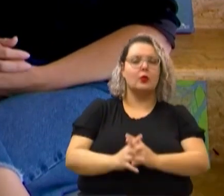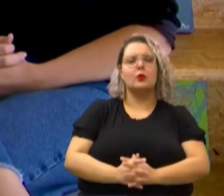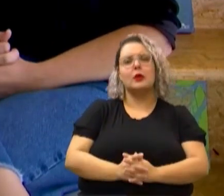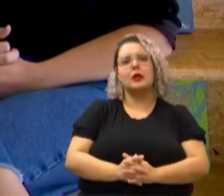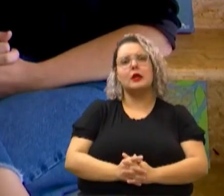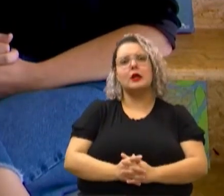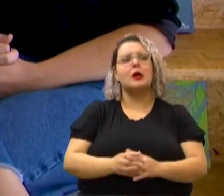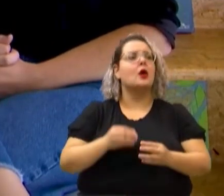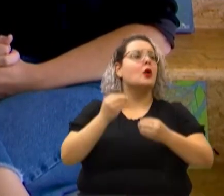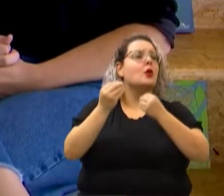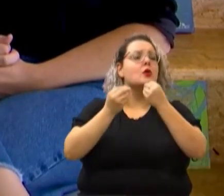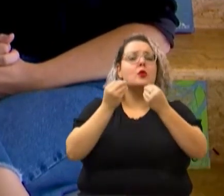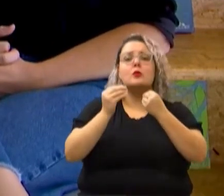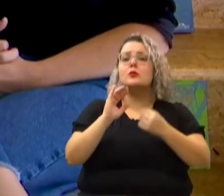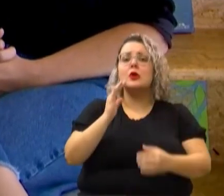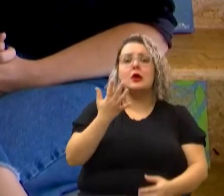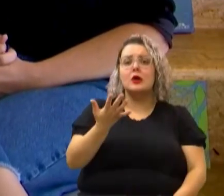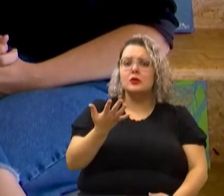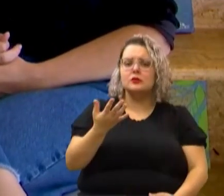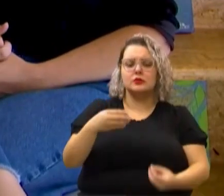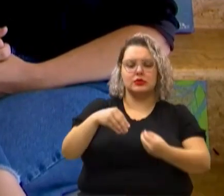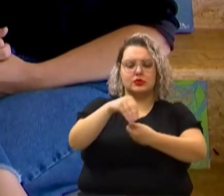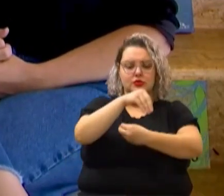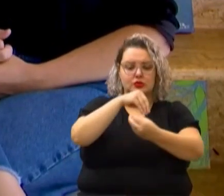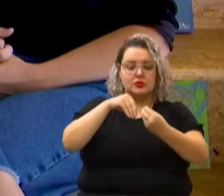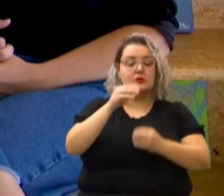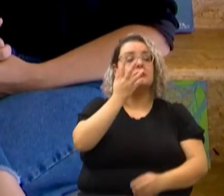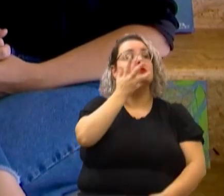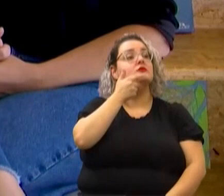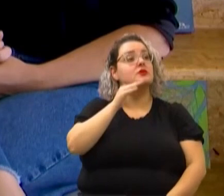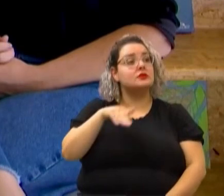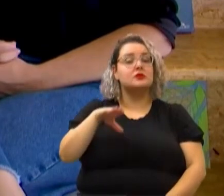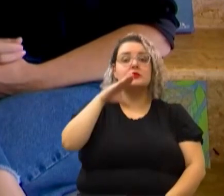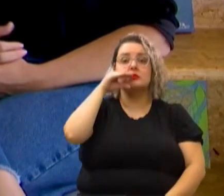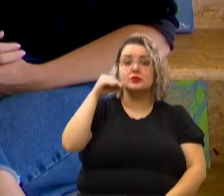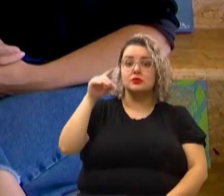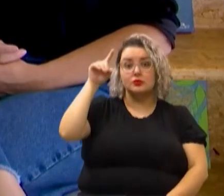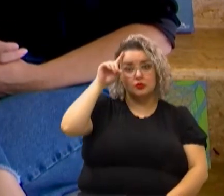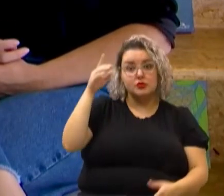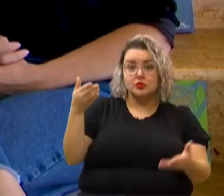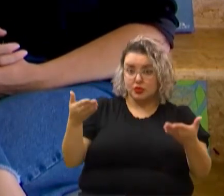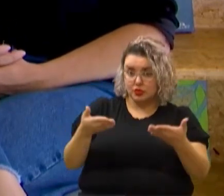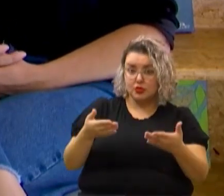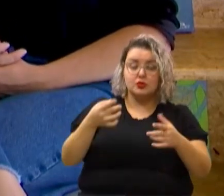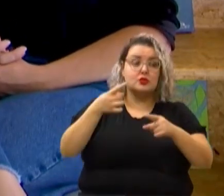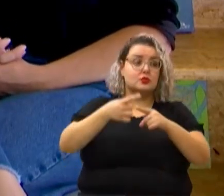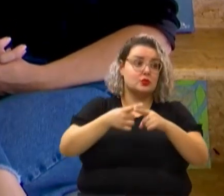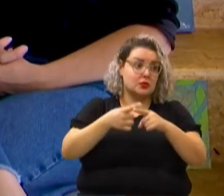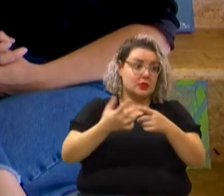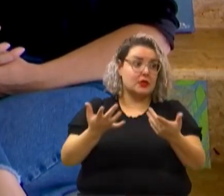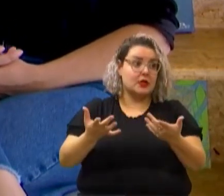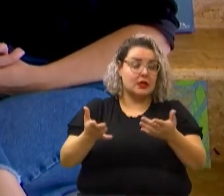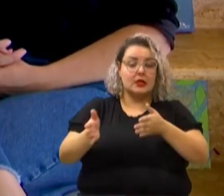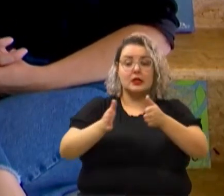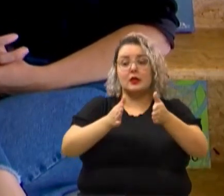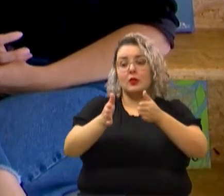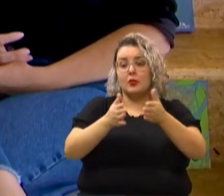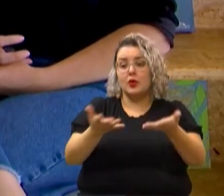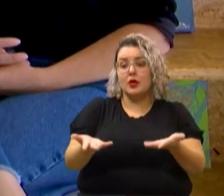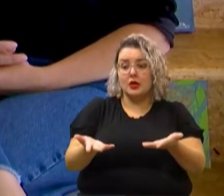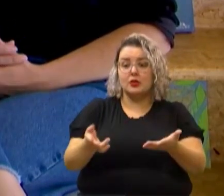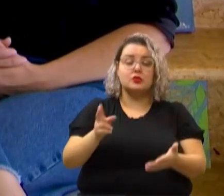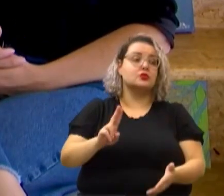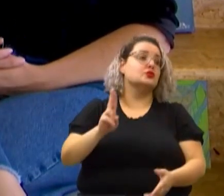como que funciona essa questão envolvendo as crianças adolescentes nos dias de hoje porque tem um momento